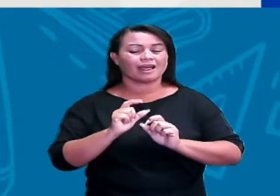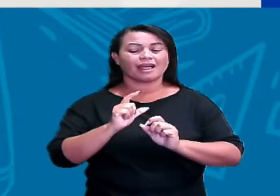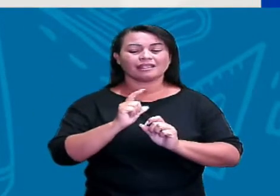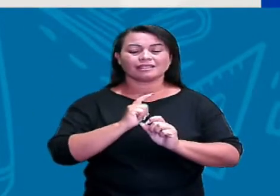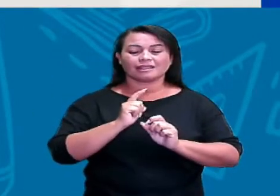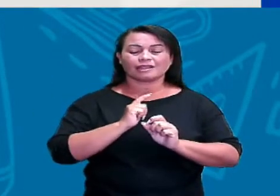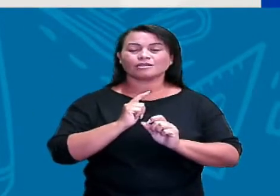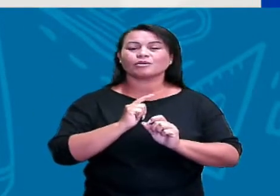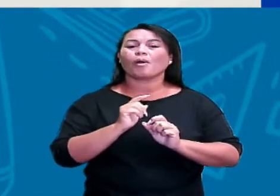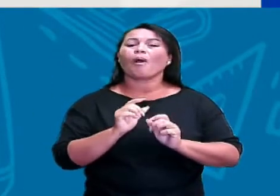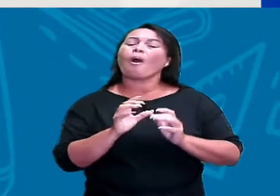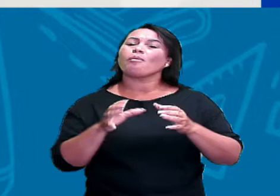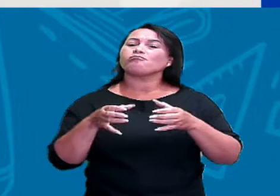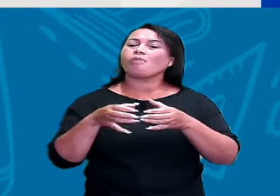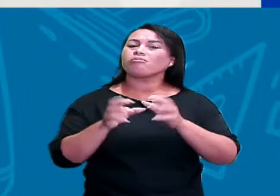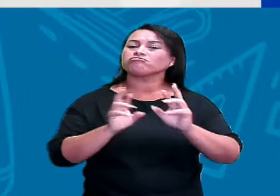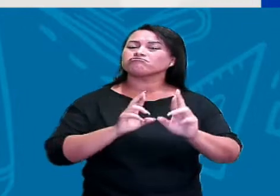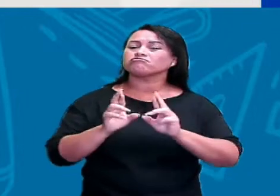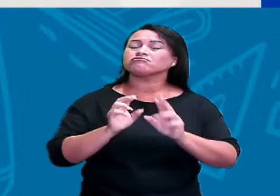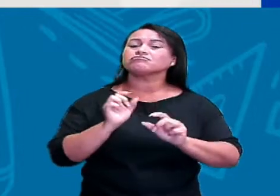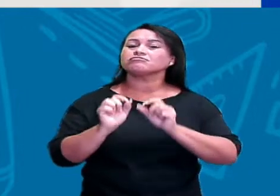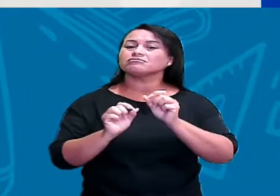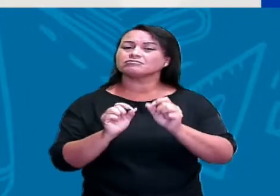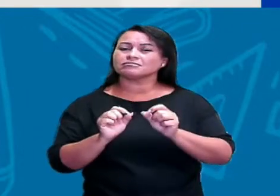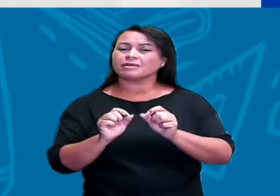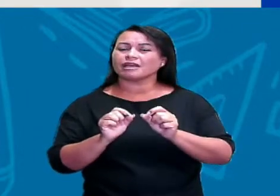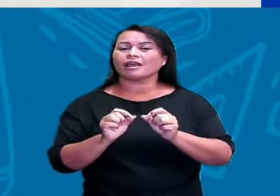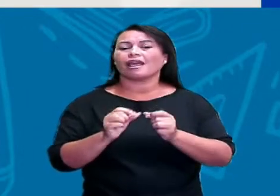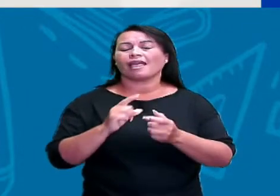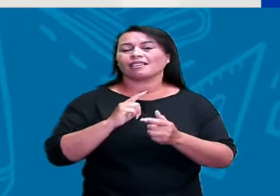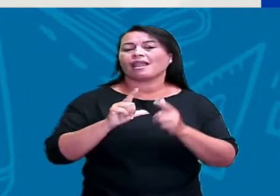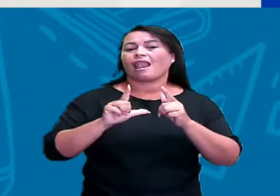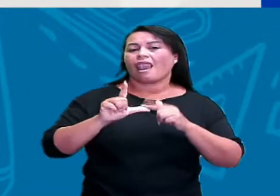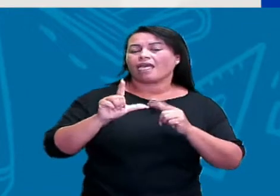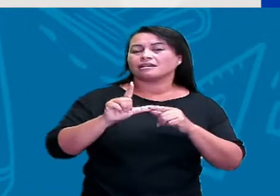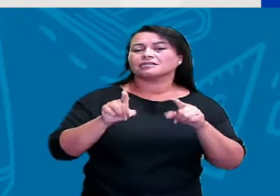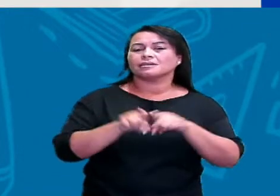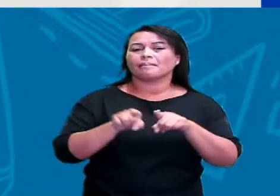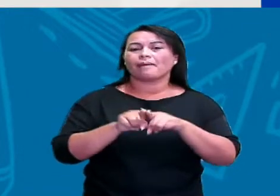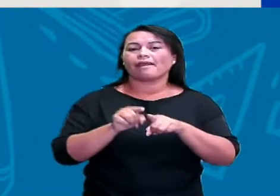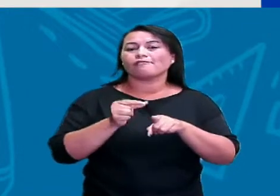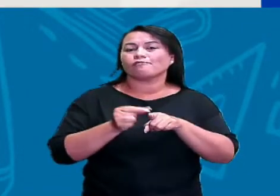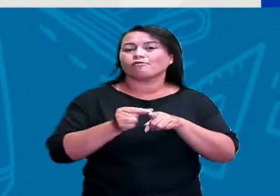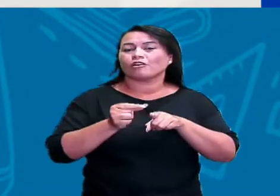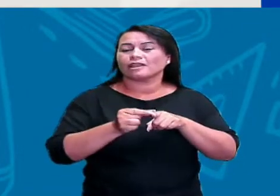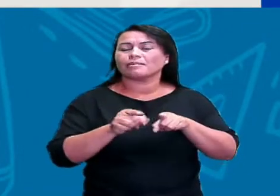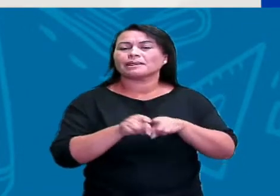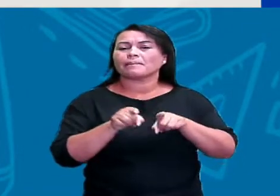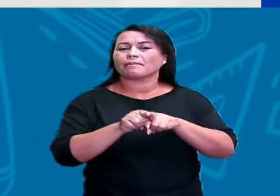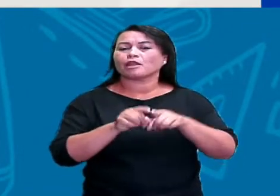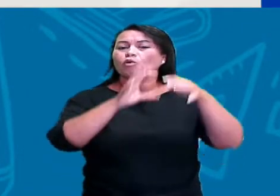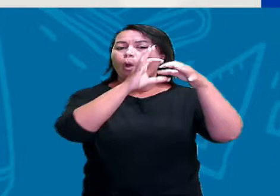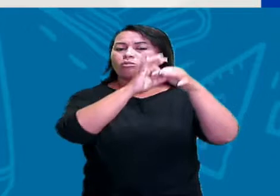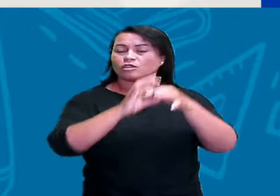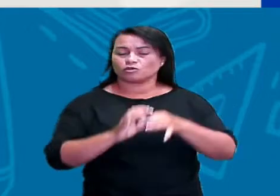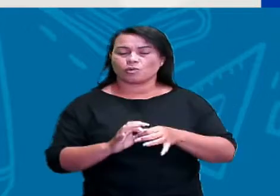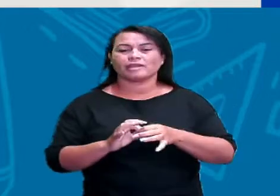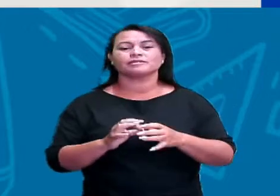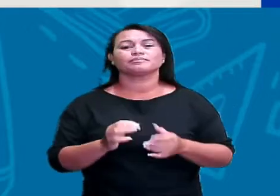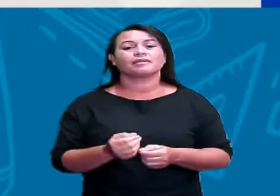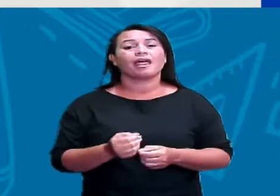correspondência regulares direta entre letras e fonemas e correspondência regulares contextuais.